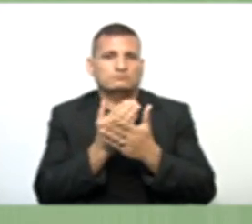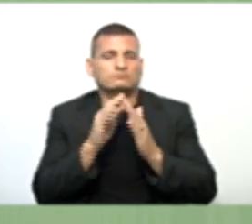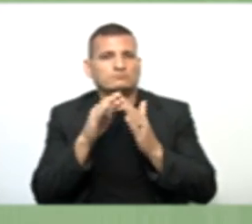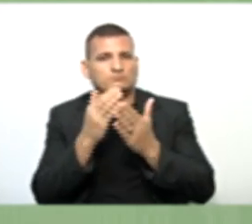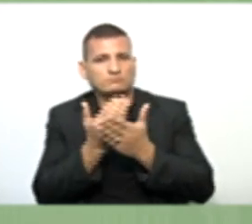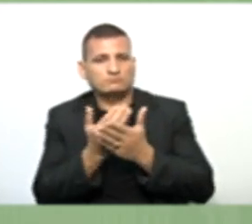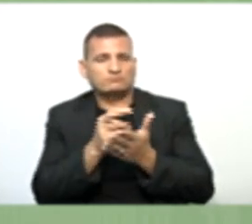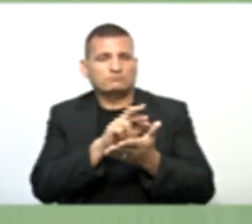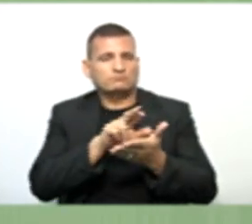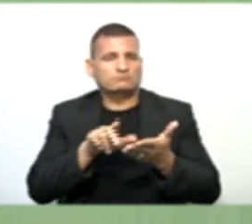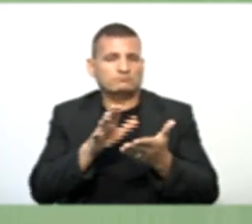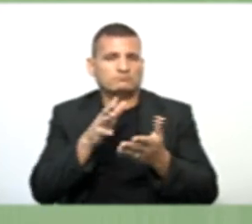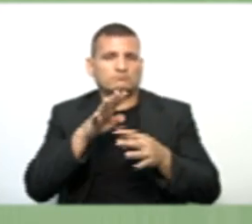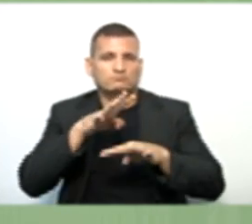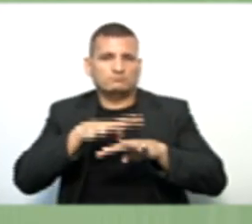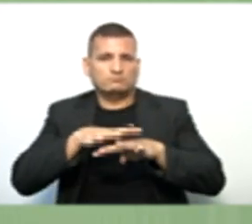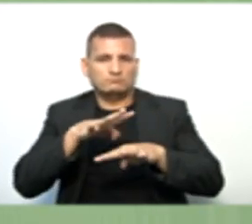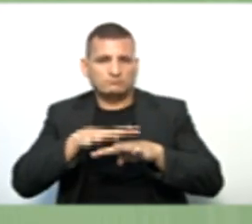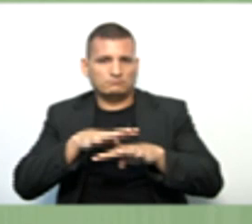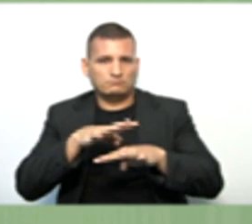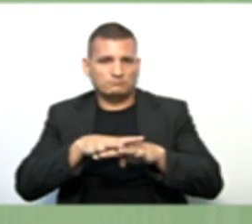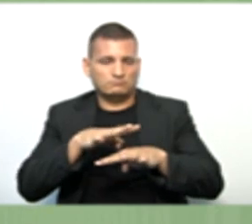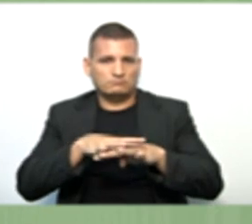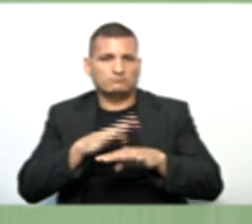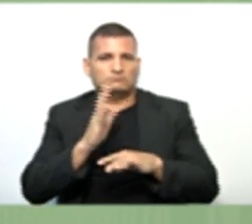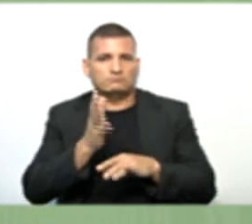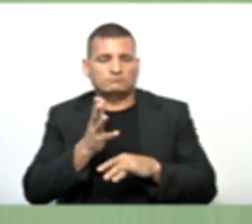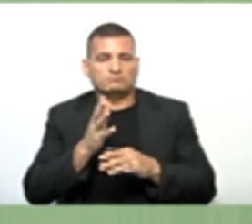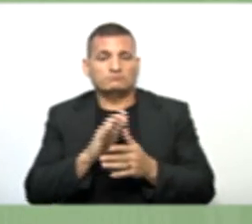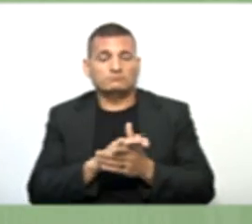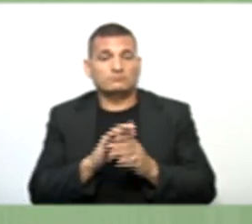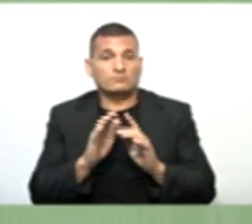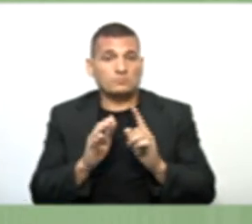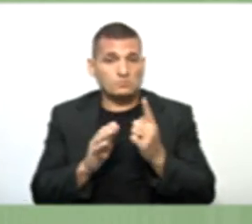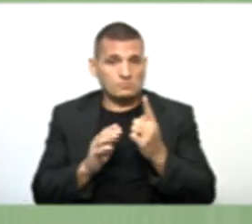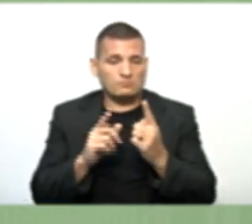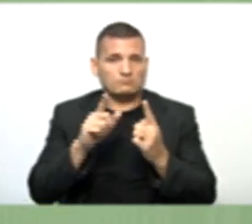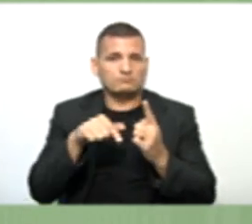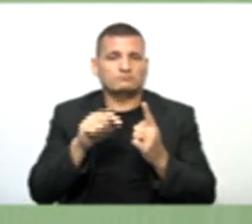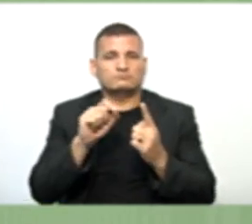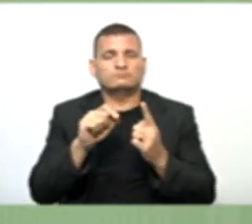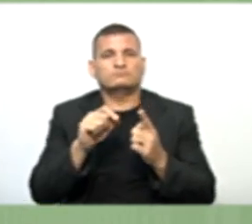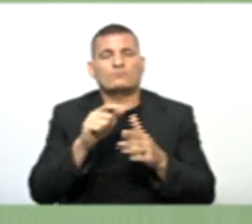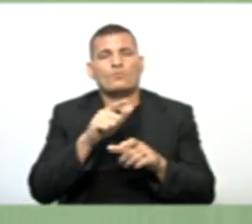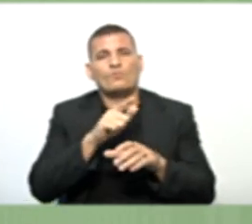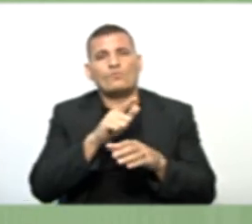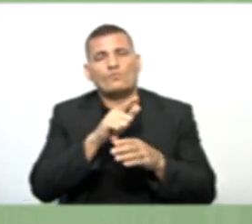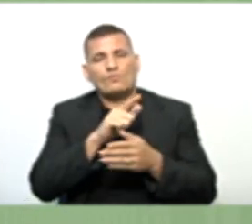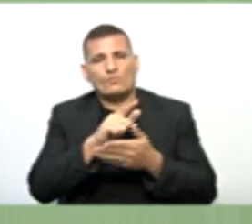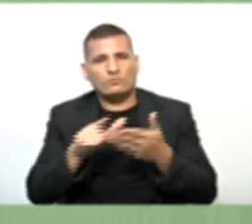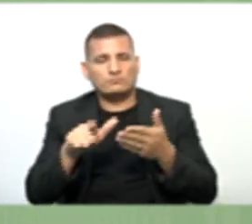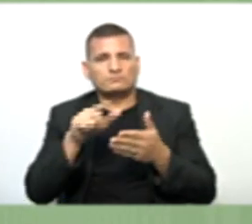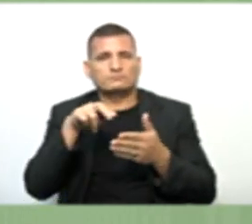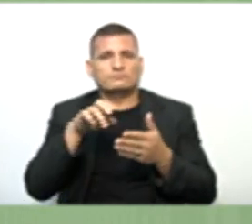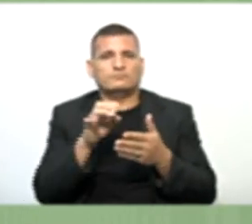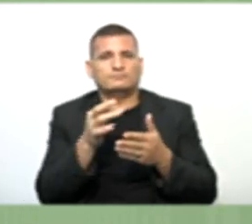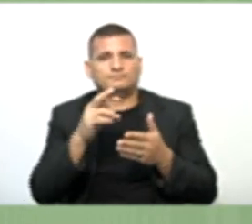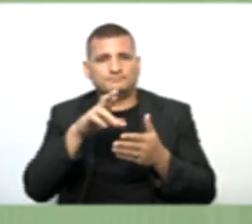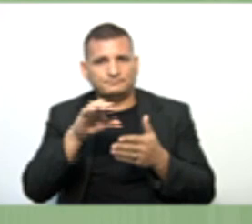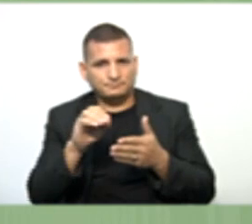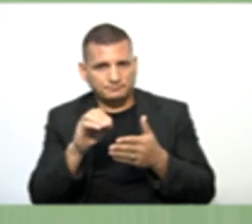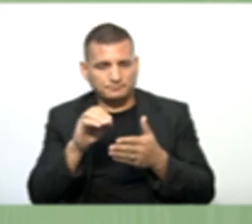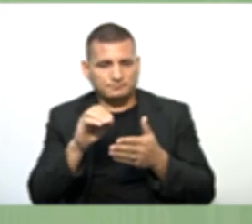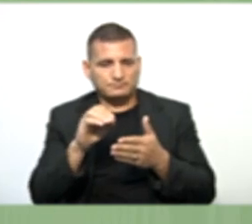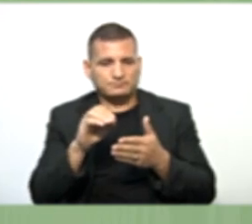as propriedades, né, numéricas. Então, uma dessas propriedades é o elemento neutro, as propriedades das operações.